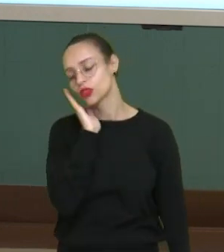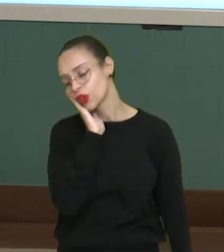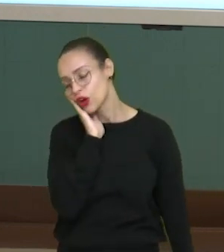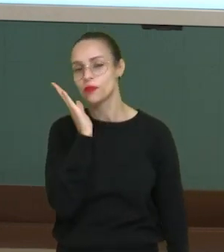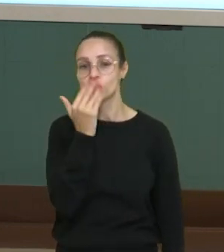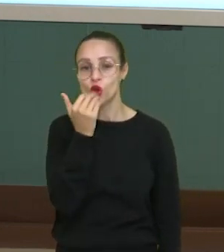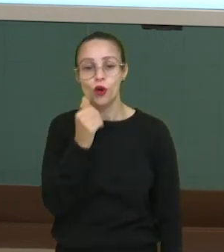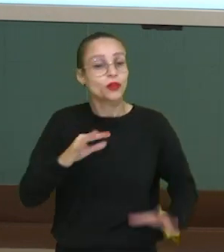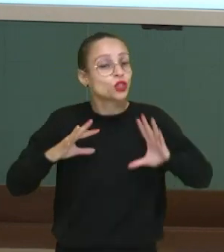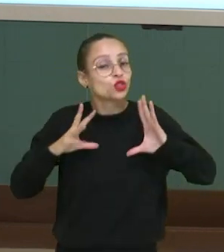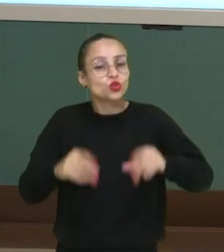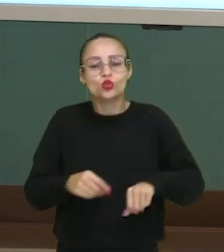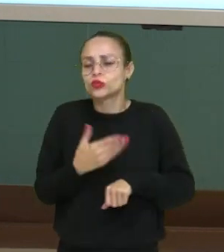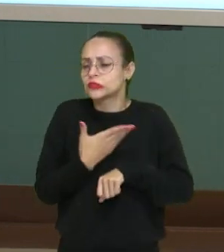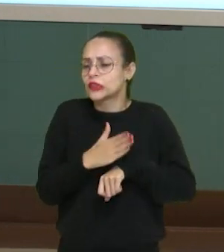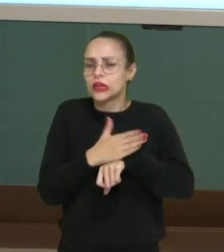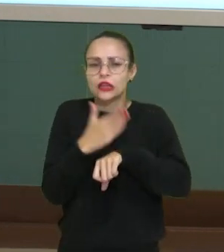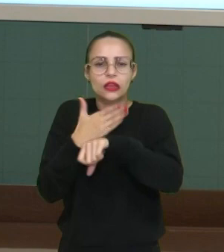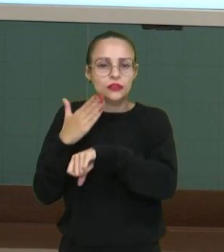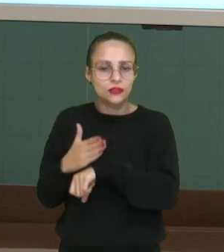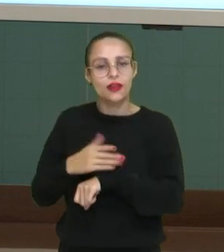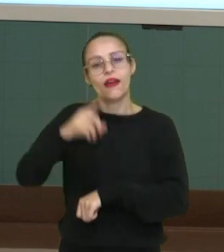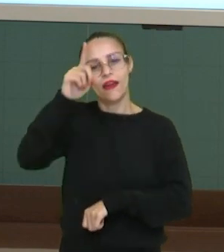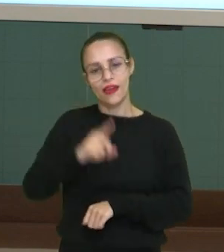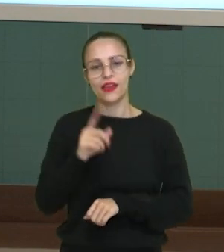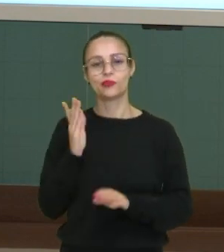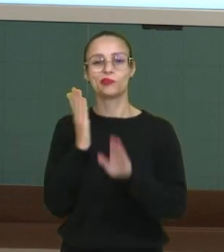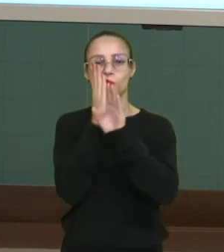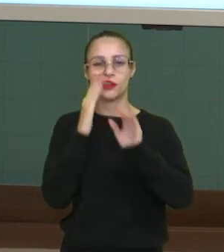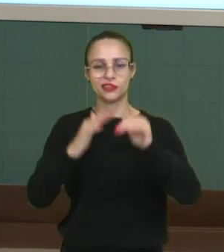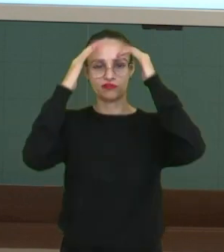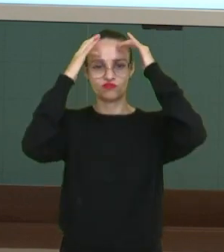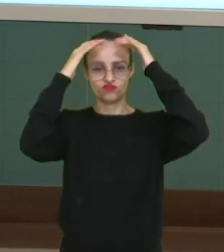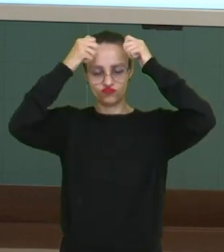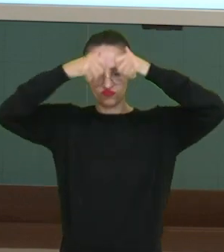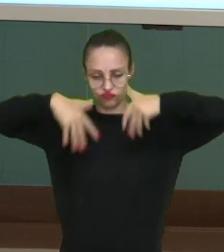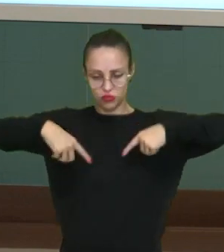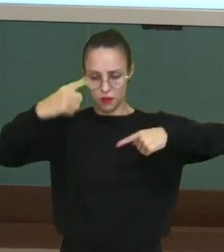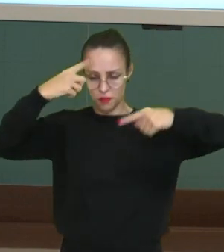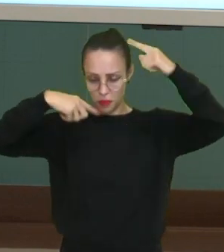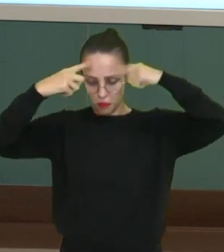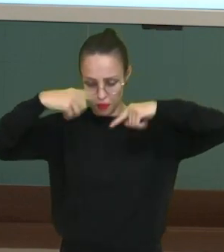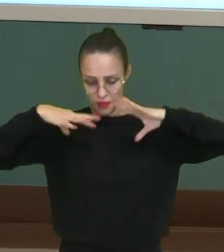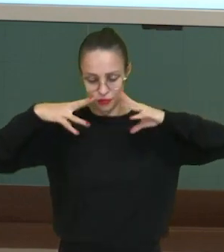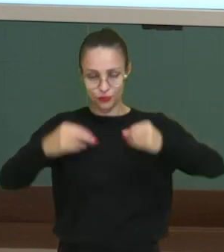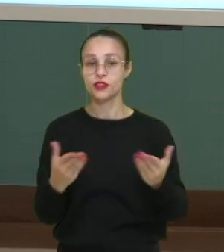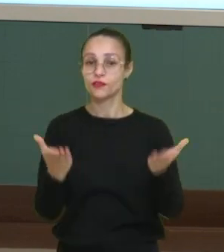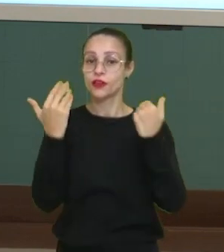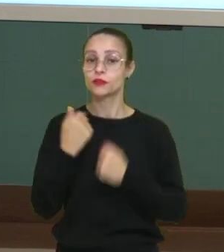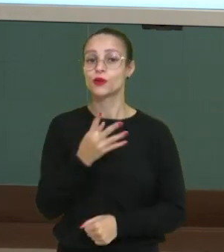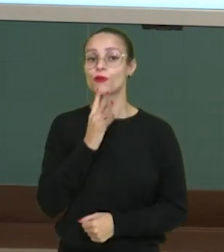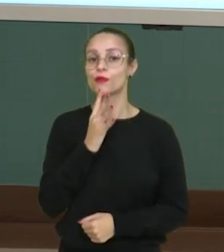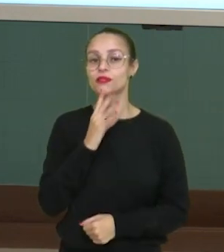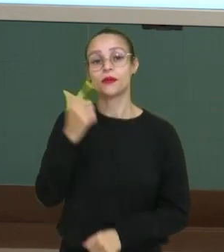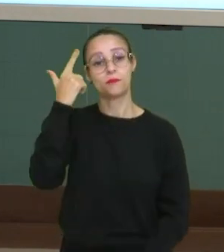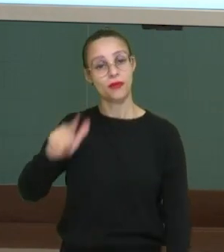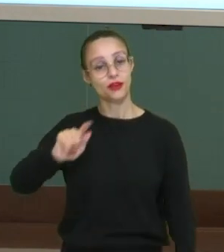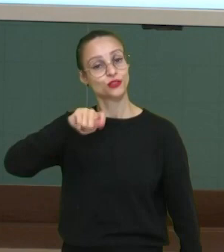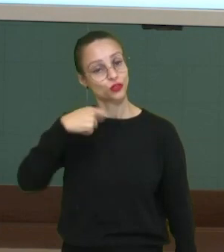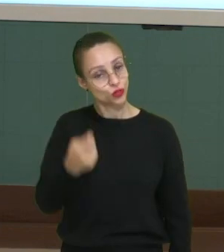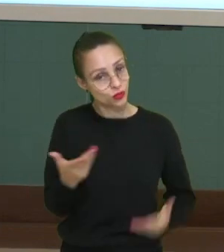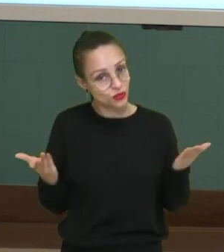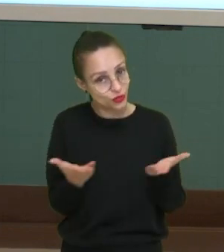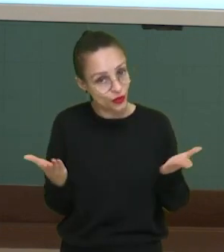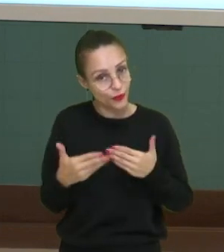as nossas atividades são comandadas pelo sistema nervoso. E nós vamos conhecer um pouquinho mais sobre isso